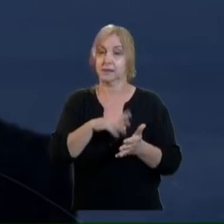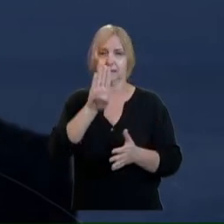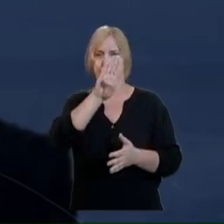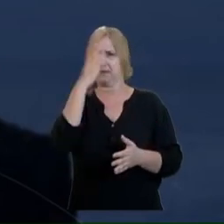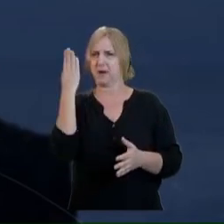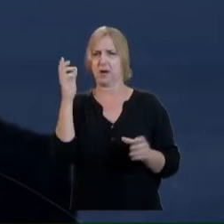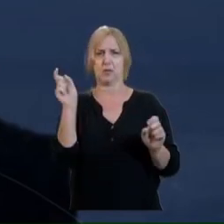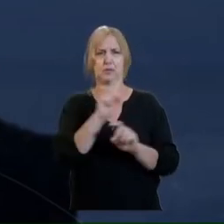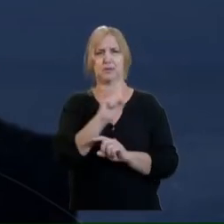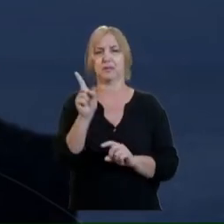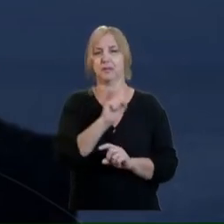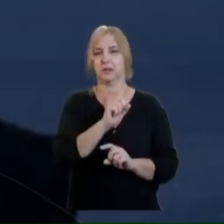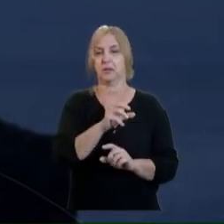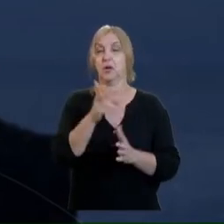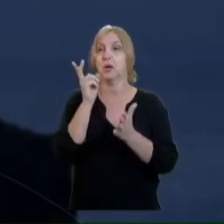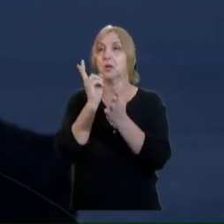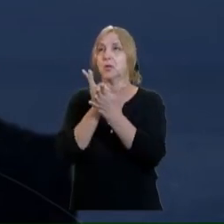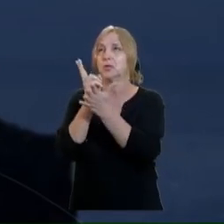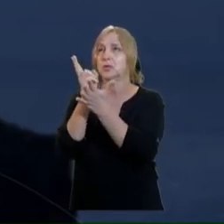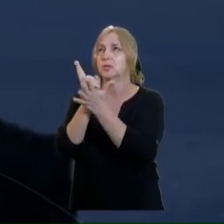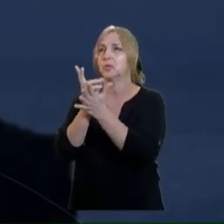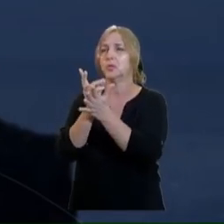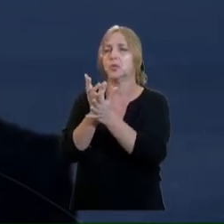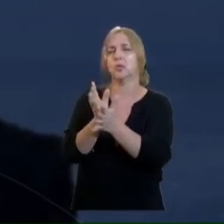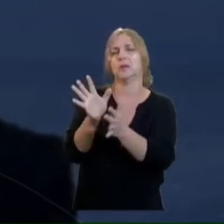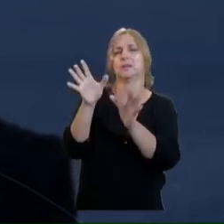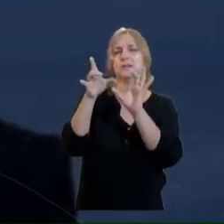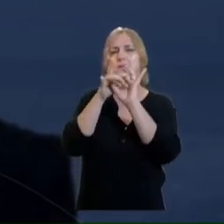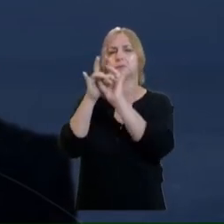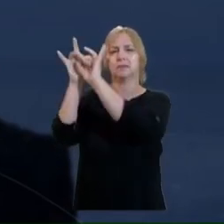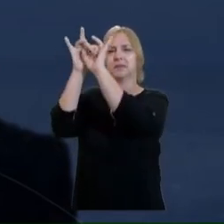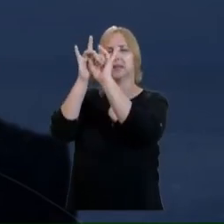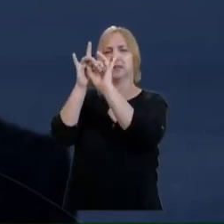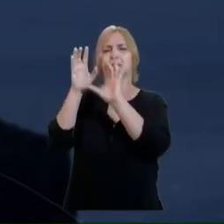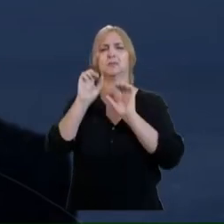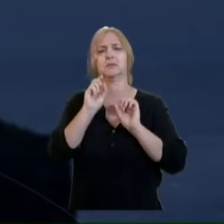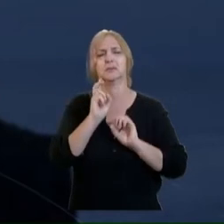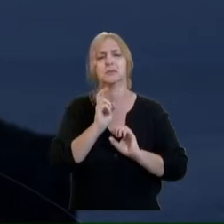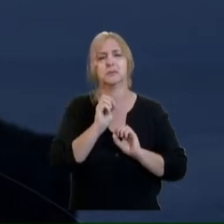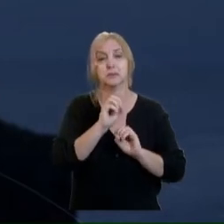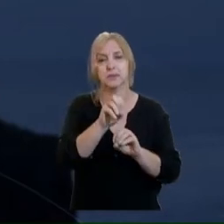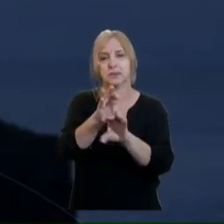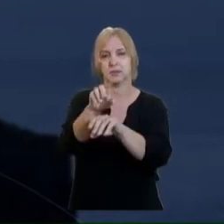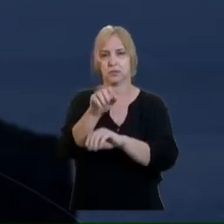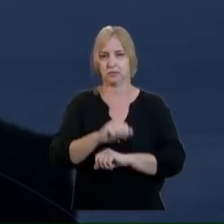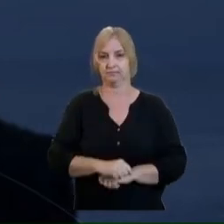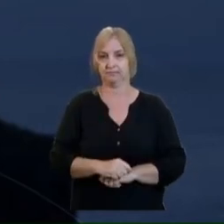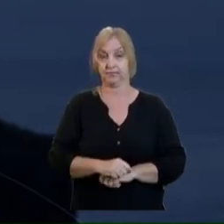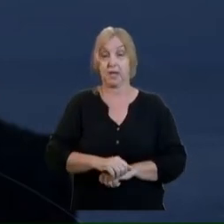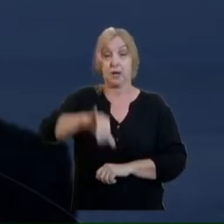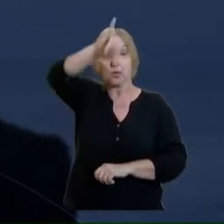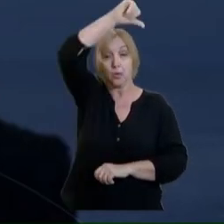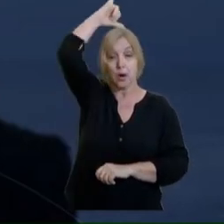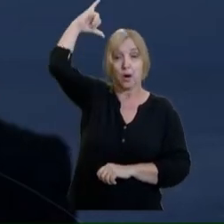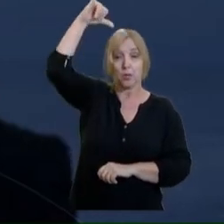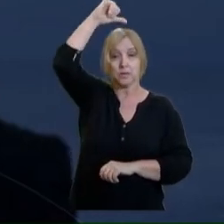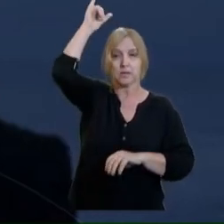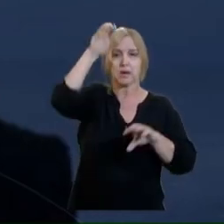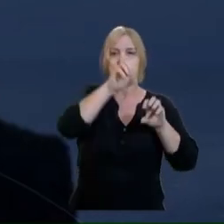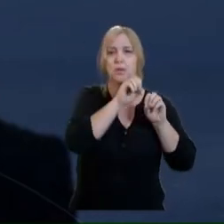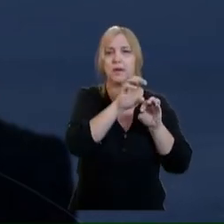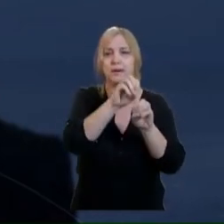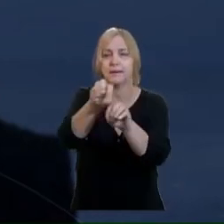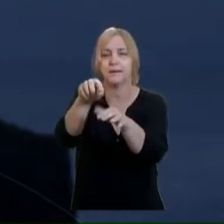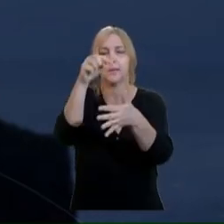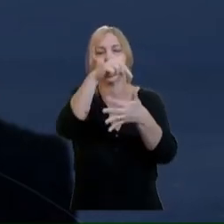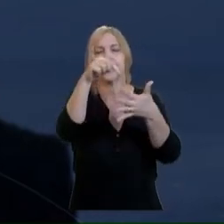falsa, permanecei nele, como também ele vos ensinou. Como a sua unção vos ensina a